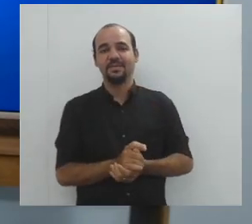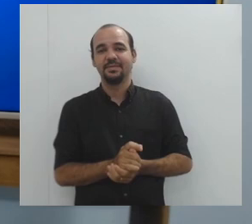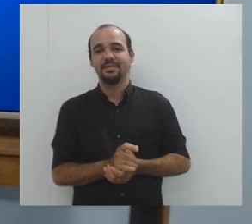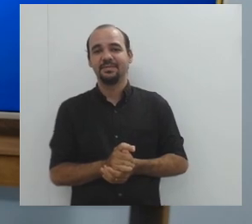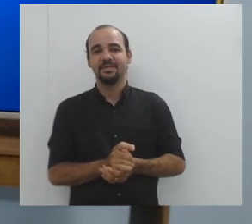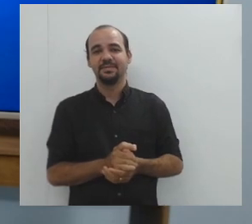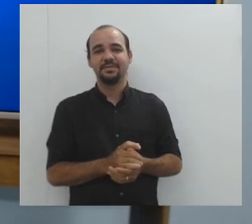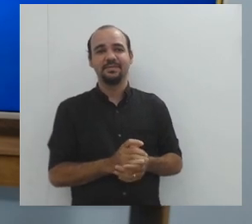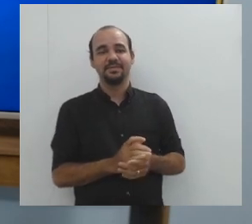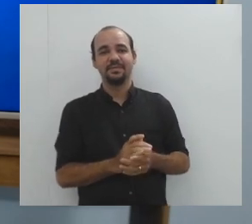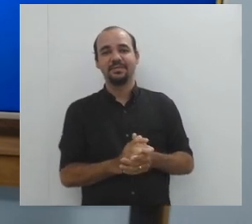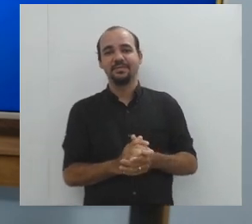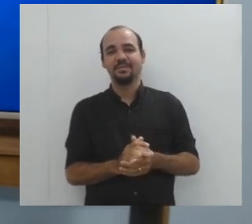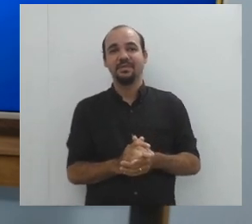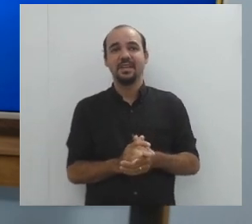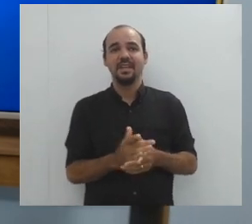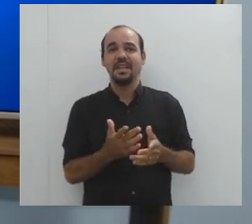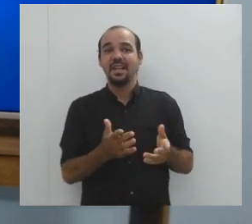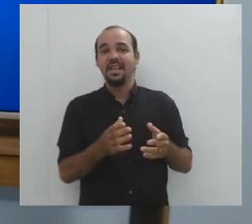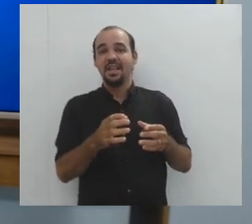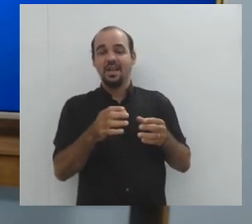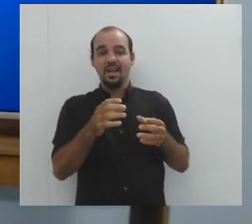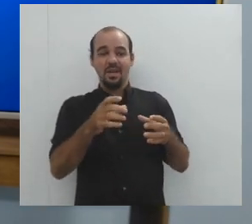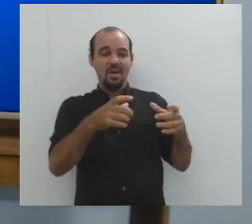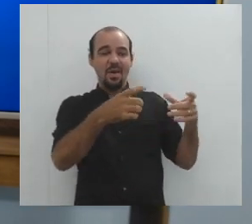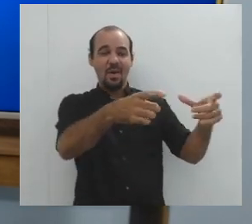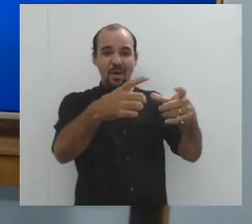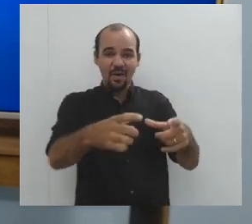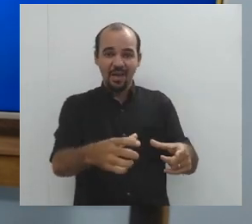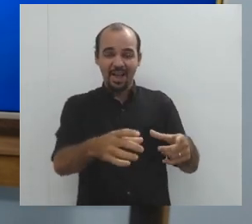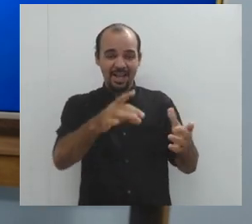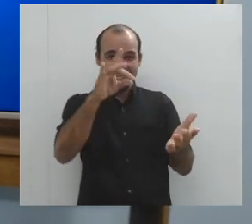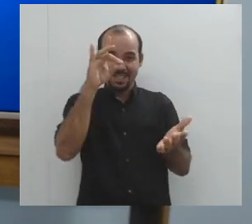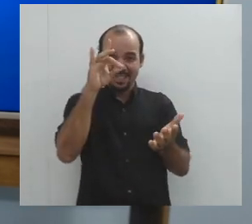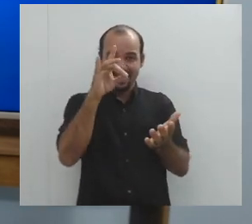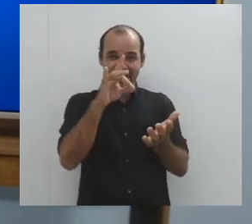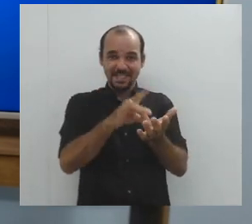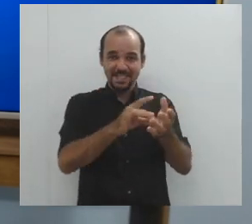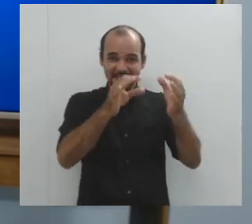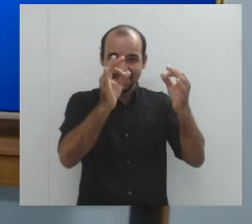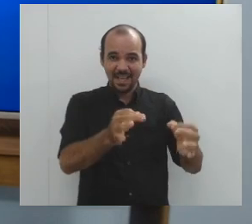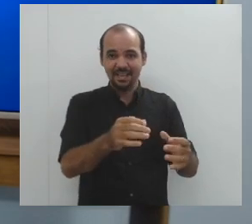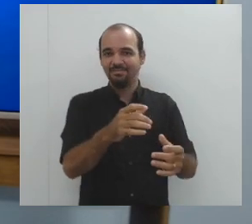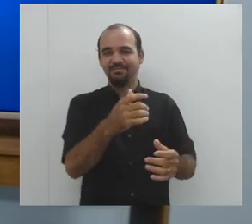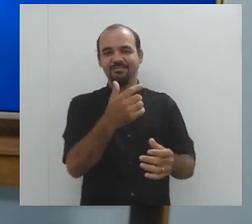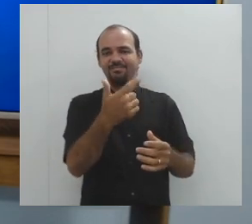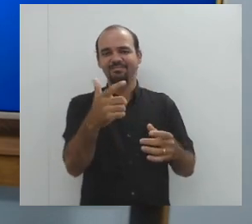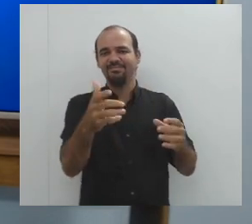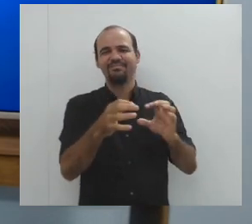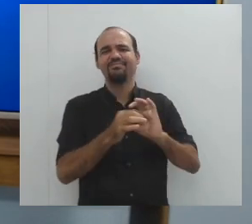Na verdade, não tem um lugar, eu dei esses exemplos, mas pode acontecer em outros locais.